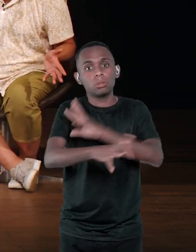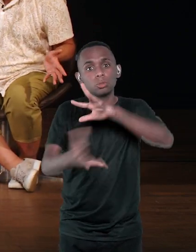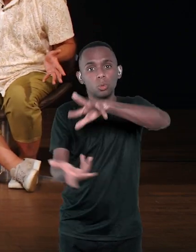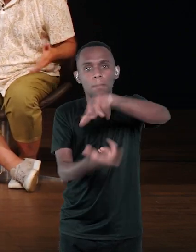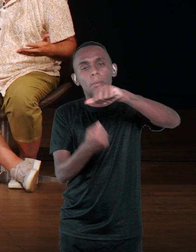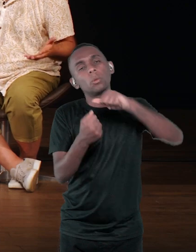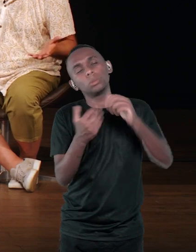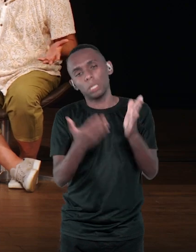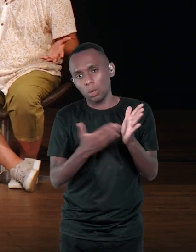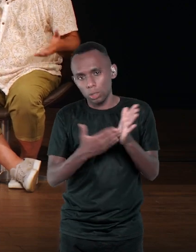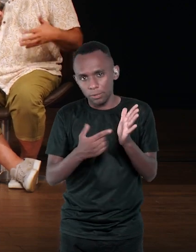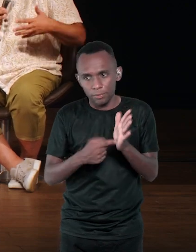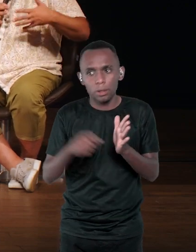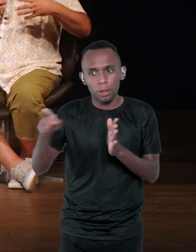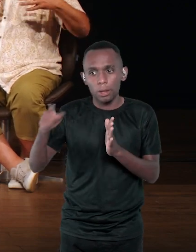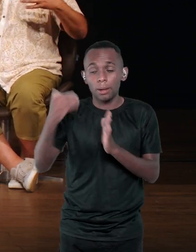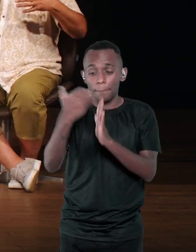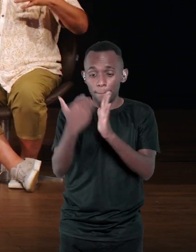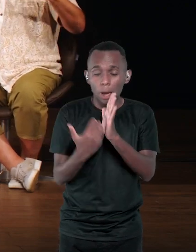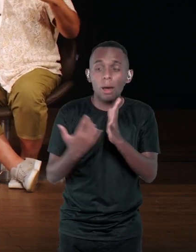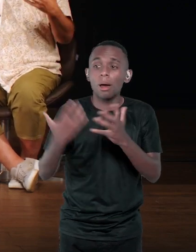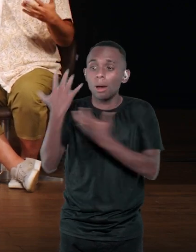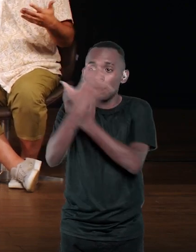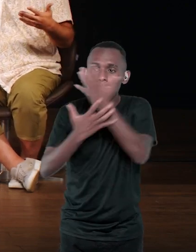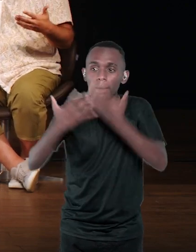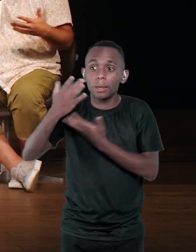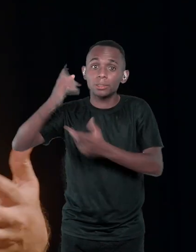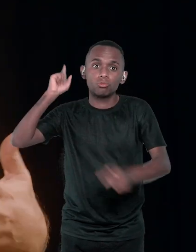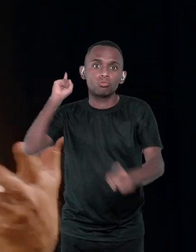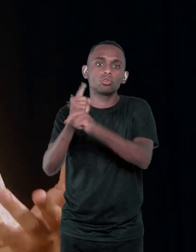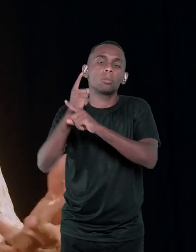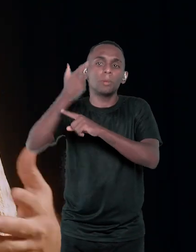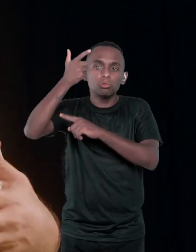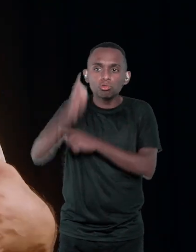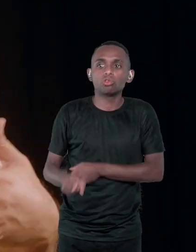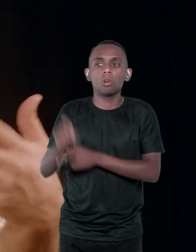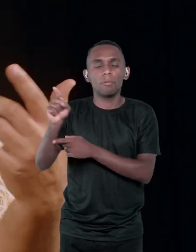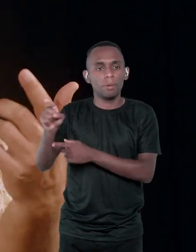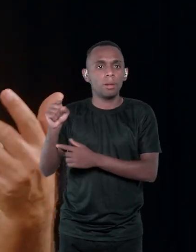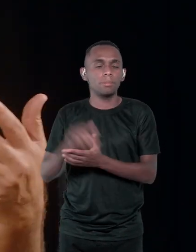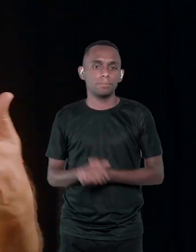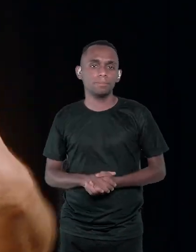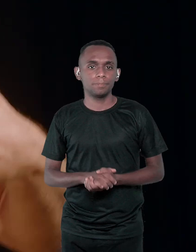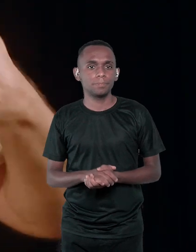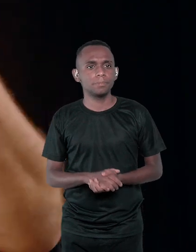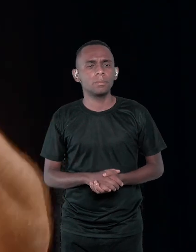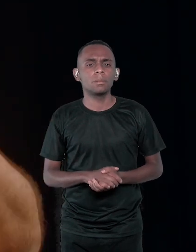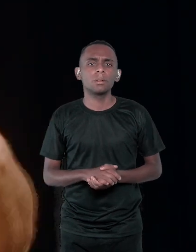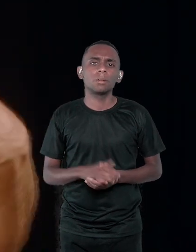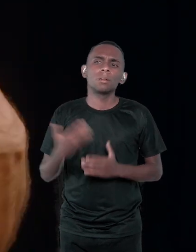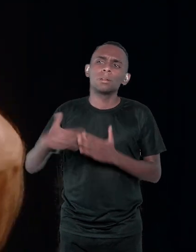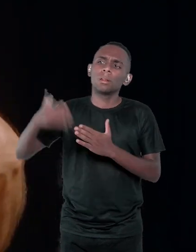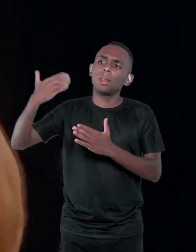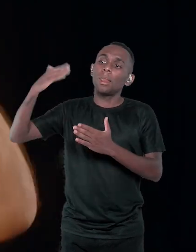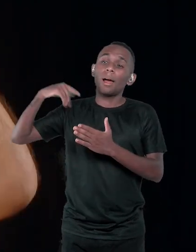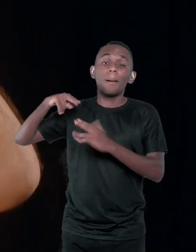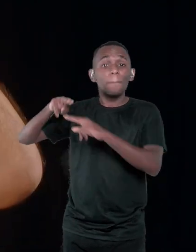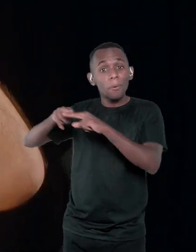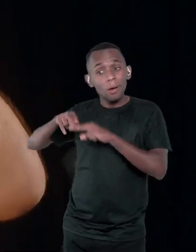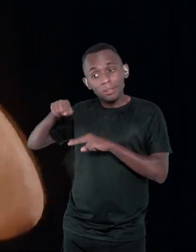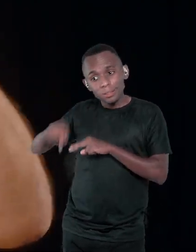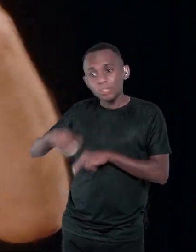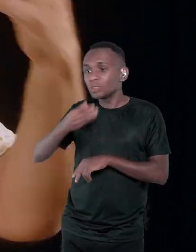disco que a Elza canta, onde ela foi redescoberta por uma geração nova, lá atrás é por causa desse marido